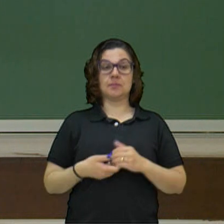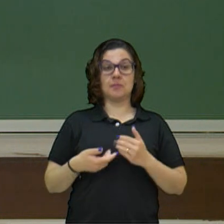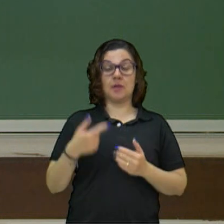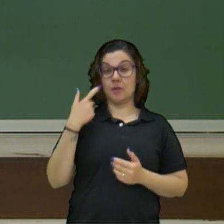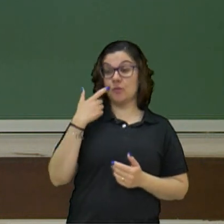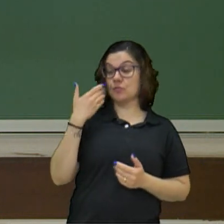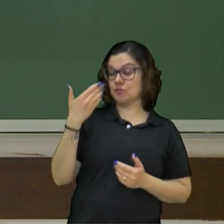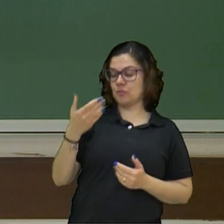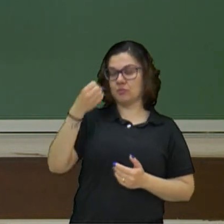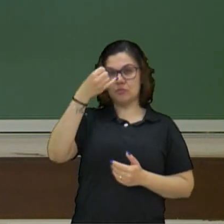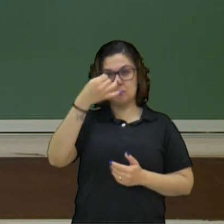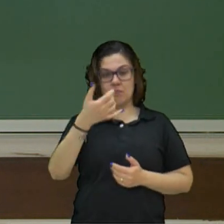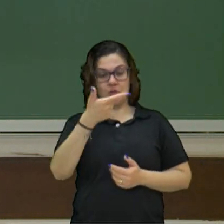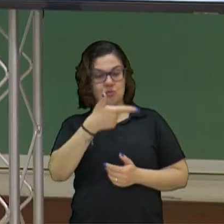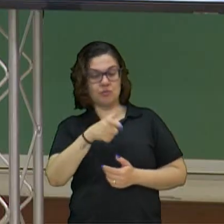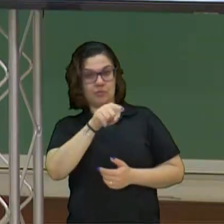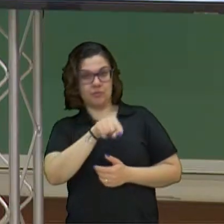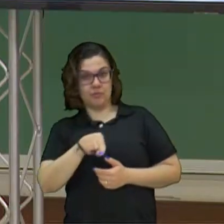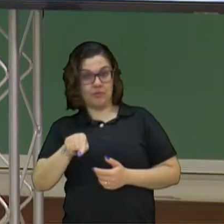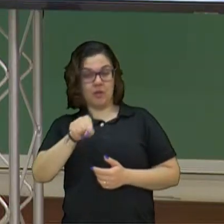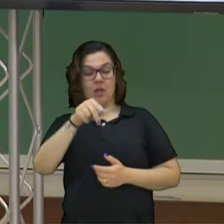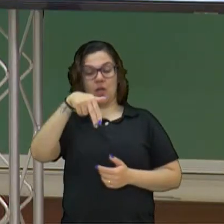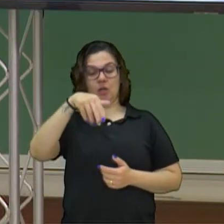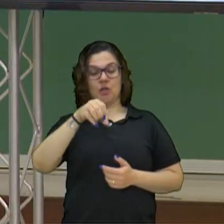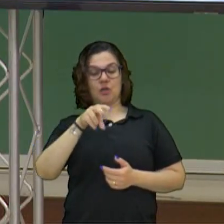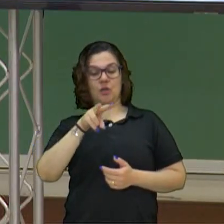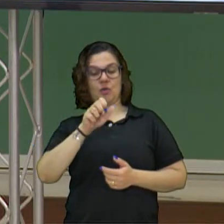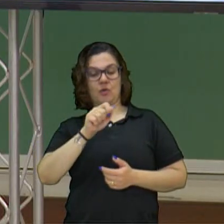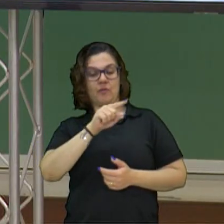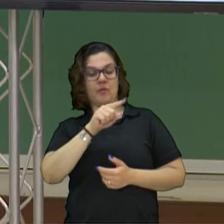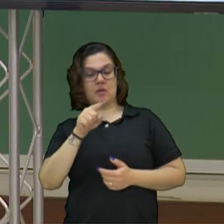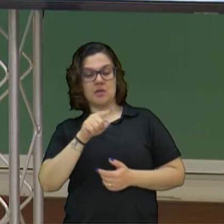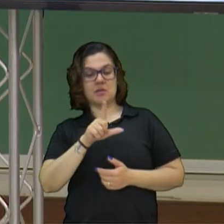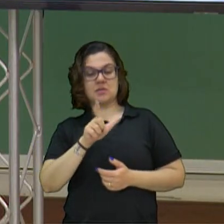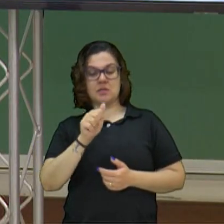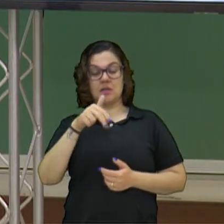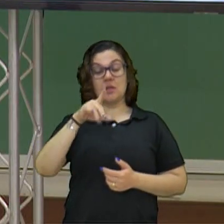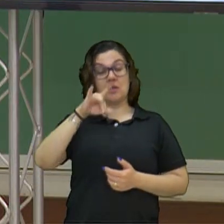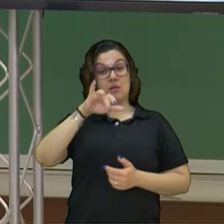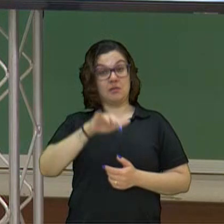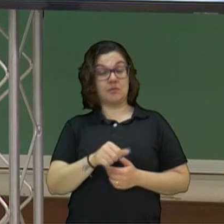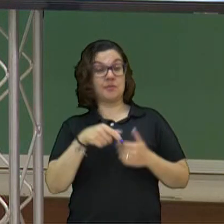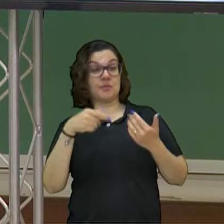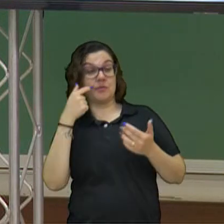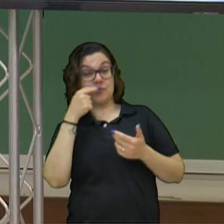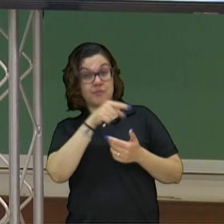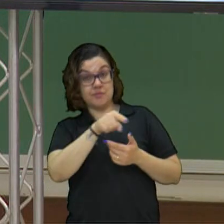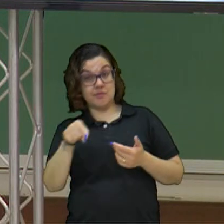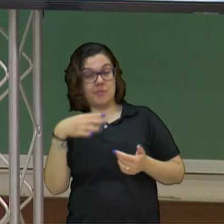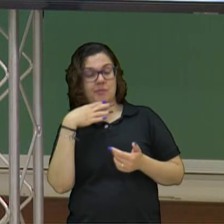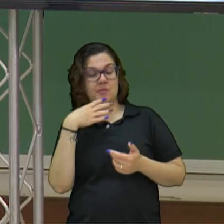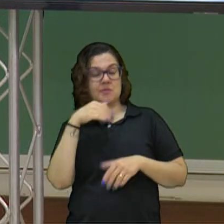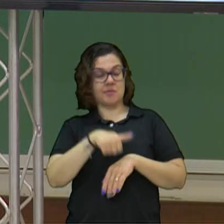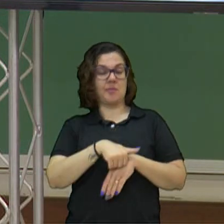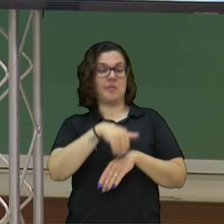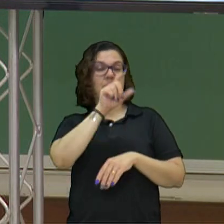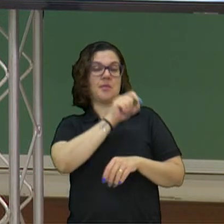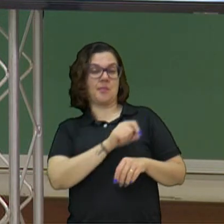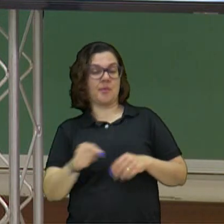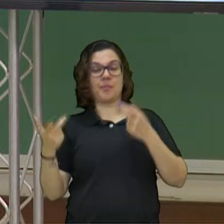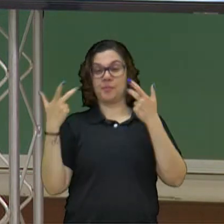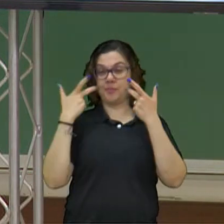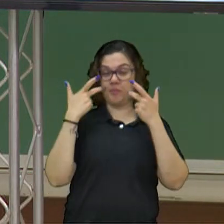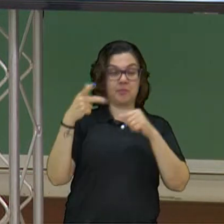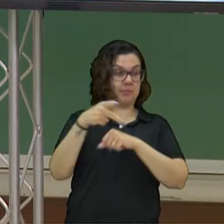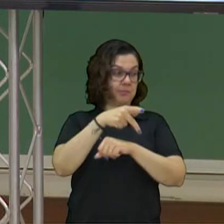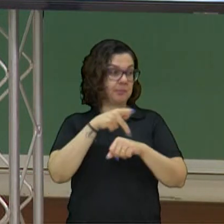e aí como eu já disse vamos novamente usar aqui a nova zelândia e austrália dessa vez a nova zelândia para conhecer um pouco mais dos recursos